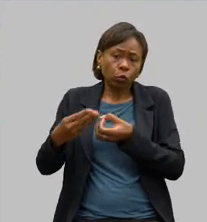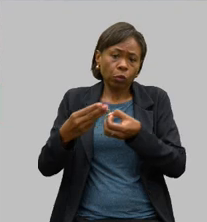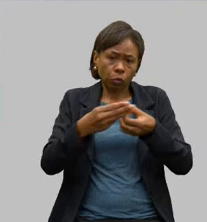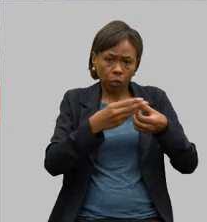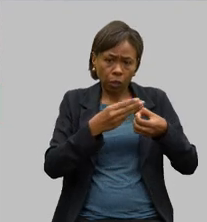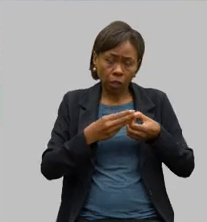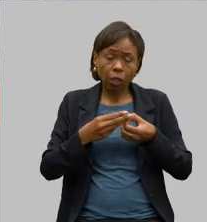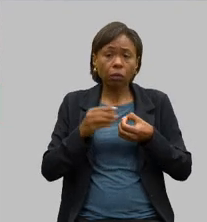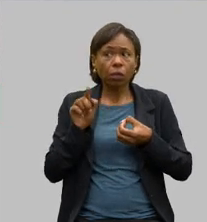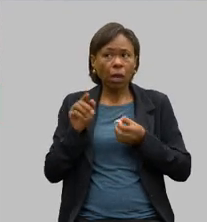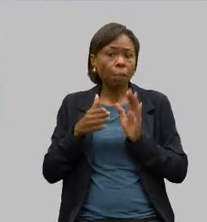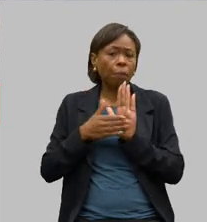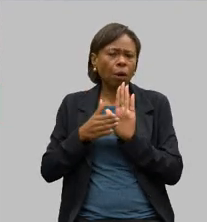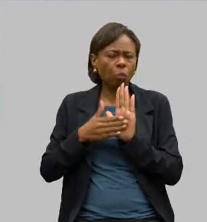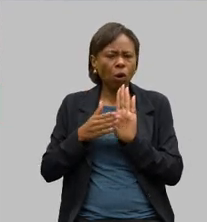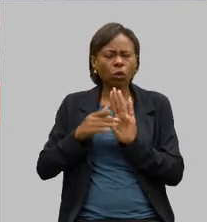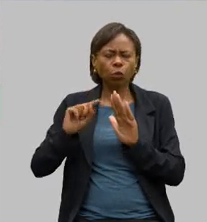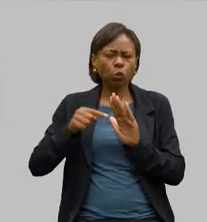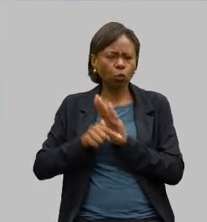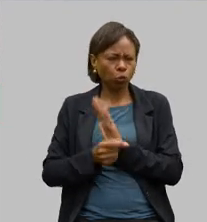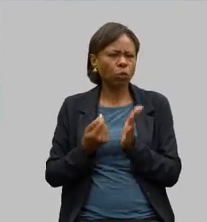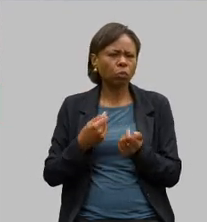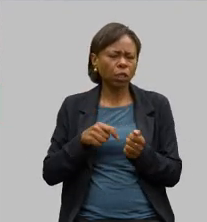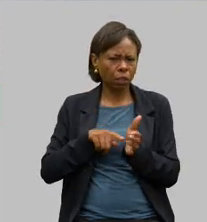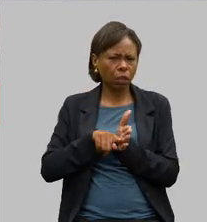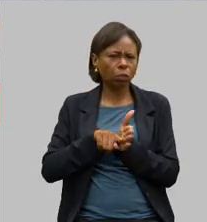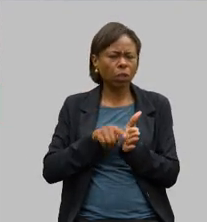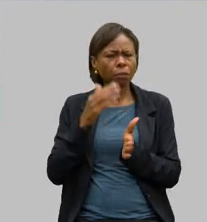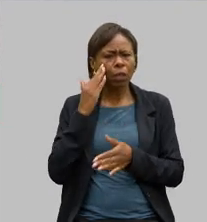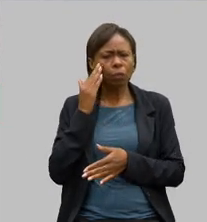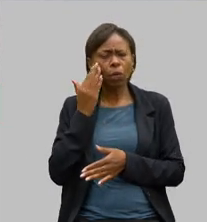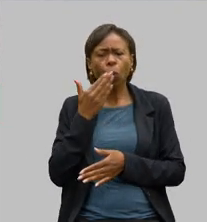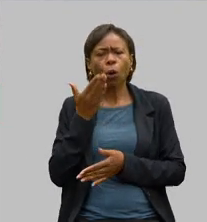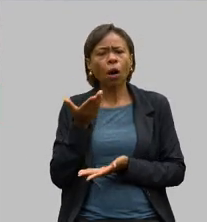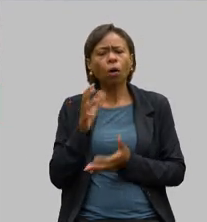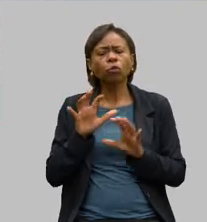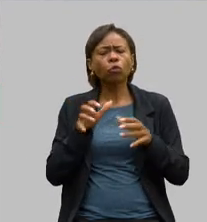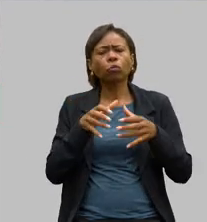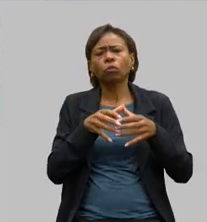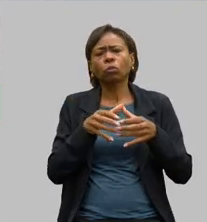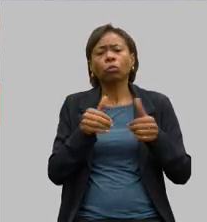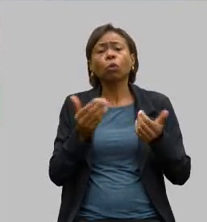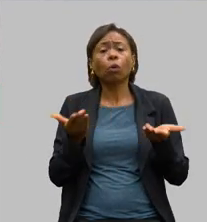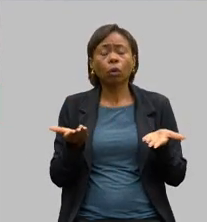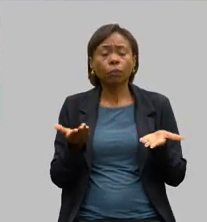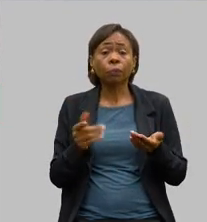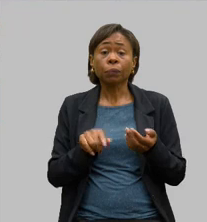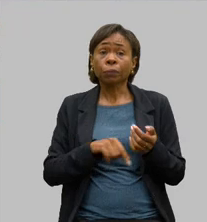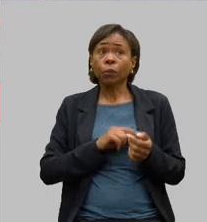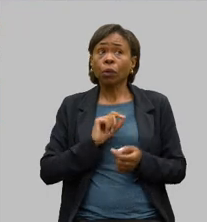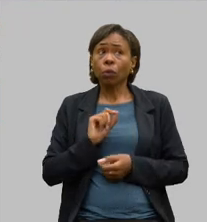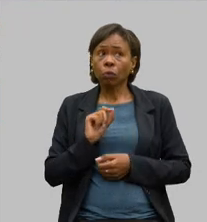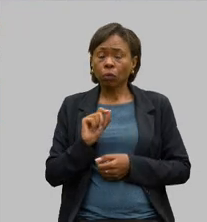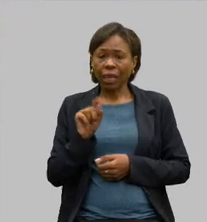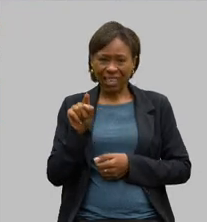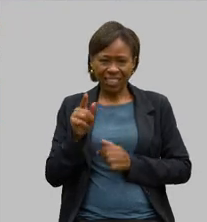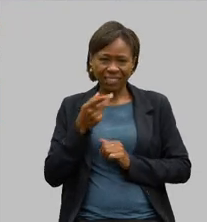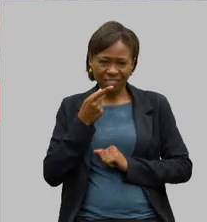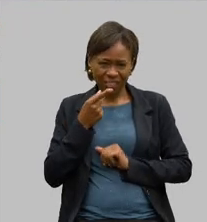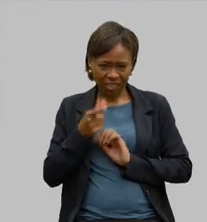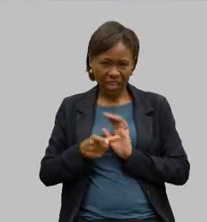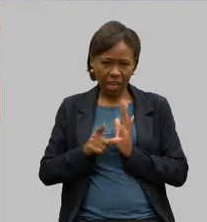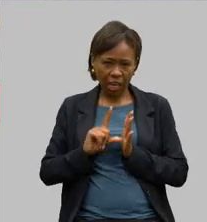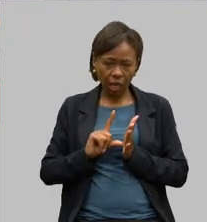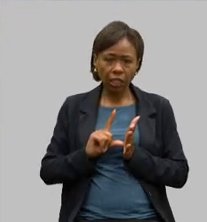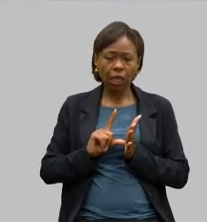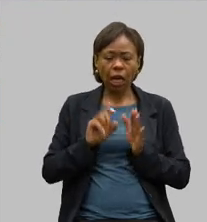proposta para entender melhor eh qual seria mais essa comissão eh com relação quando a senhora começou a estrutura da